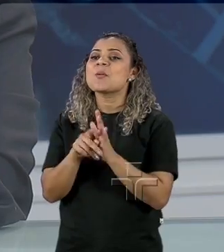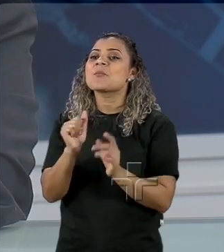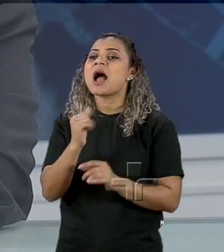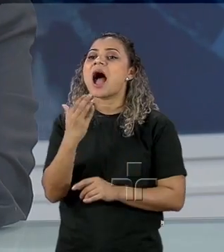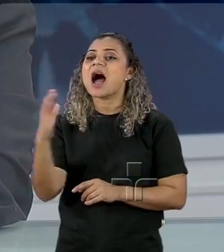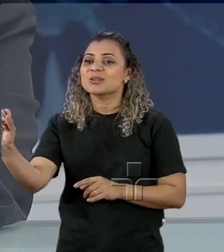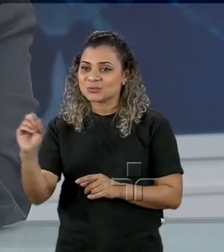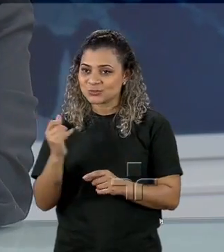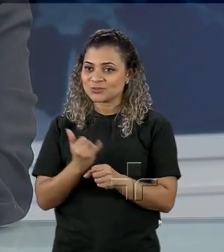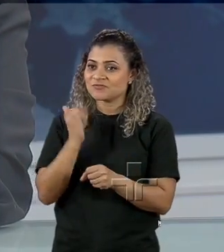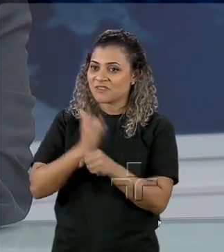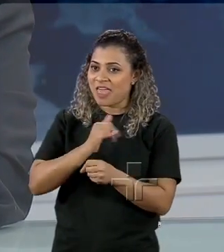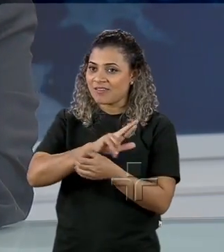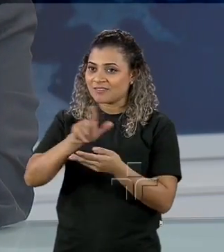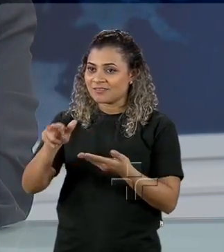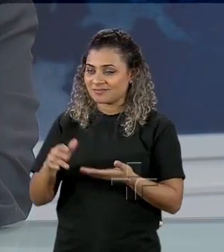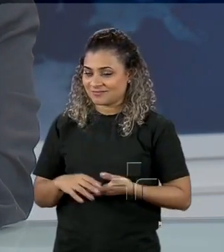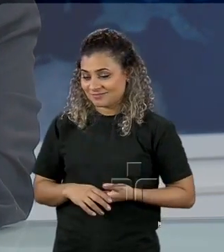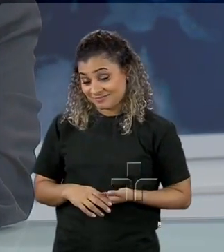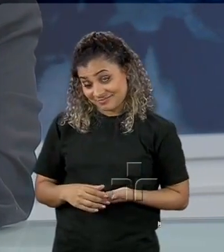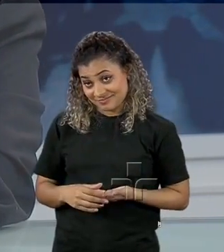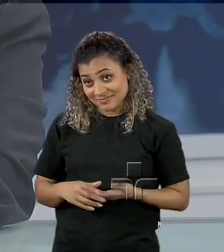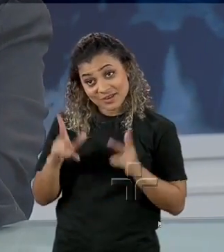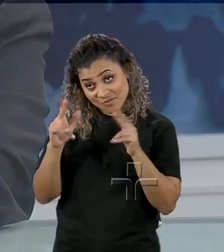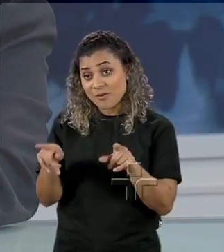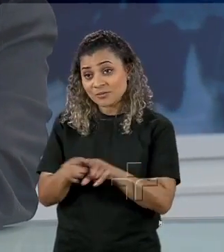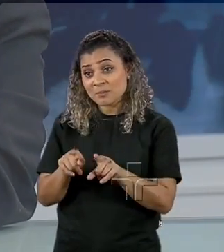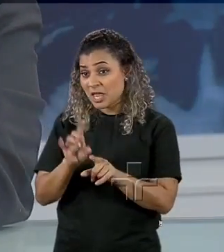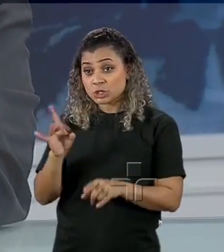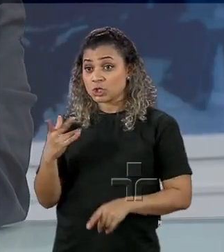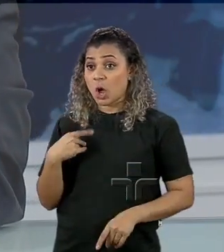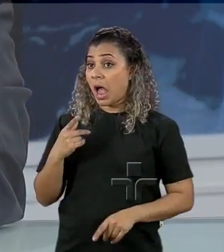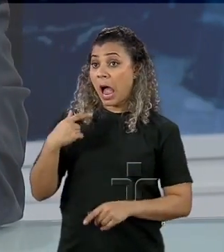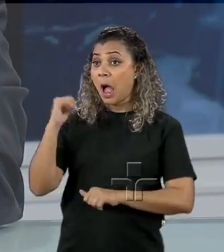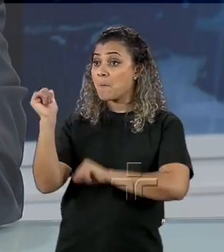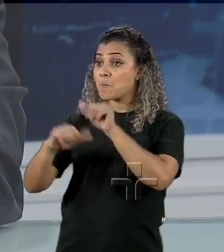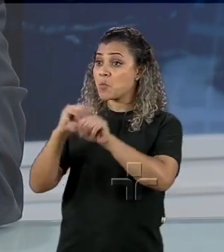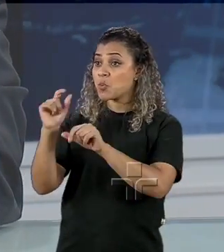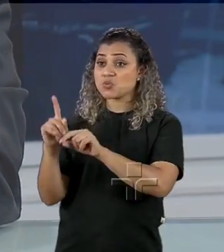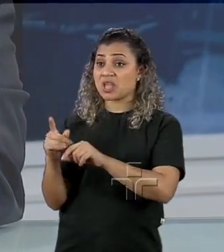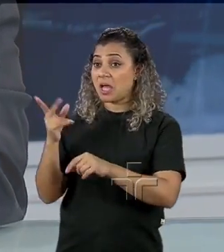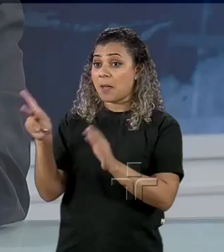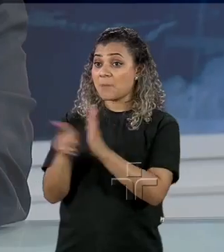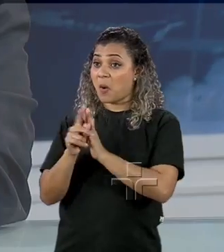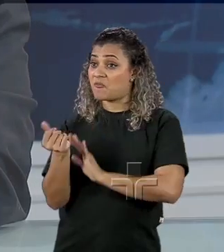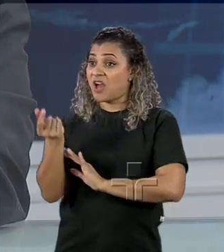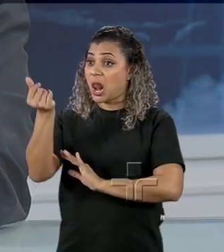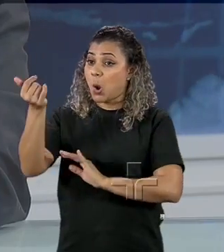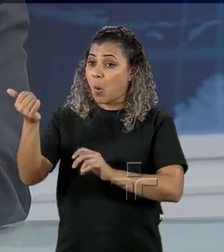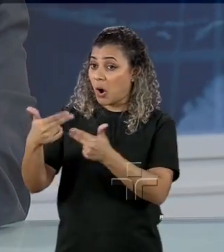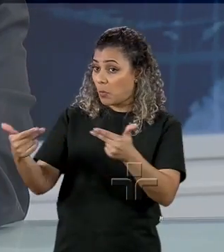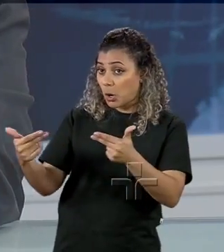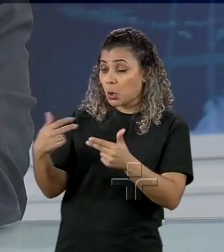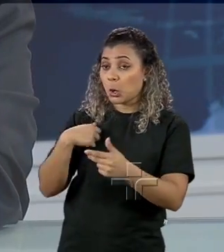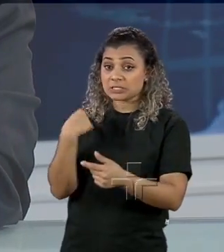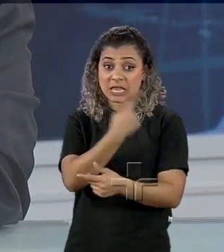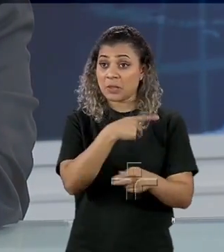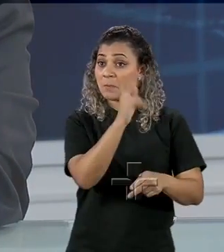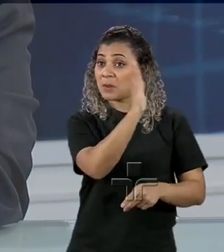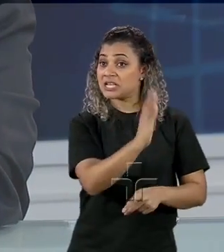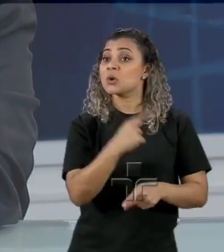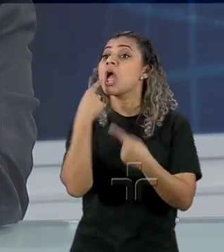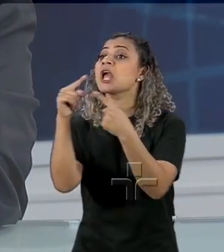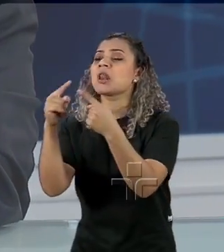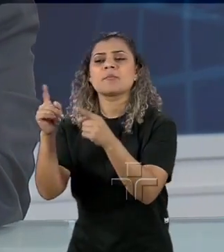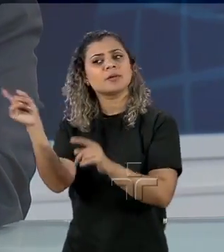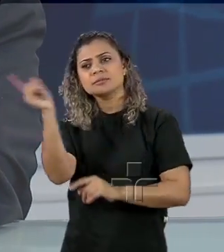gente não achar que o nosso direito, né, de reação é apenas quando há alteração na área comercial, quando há algum tipo de boicote aos